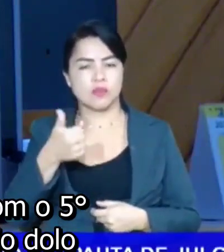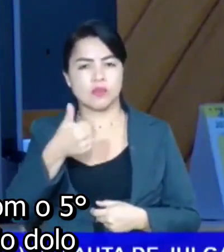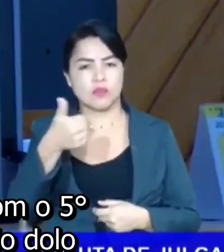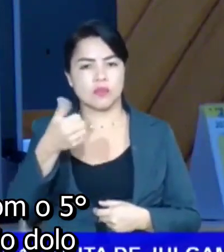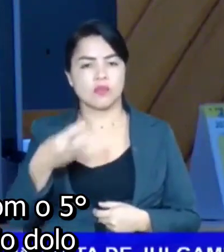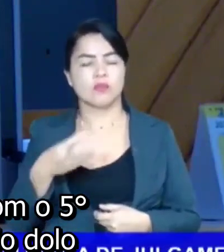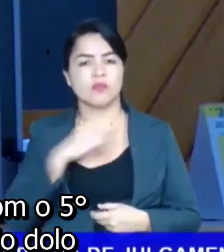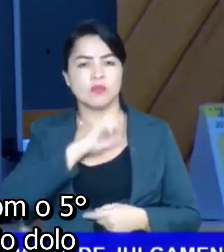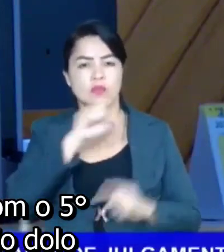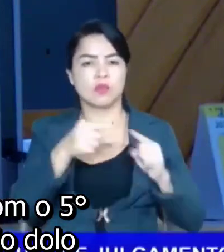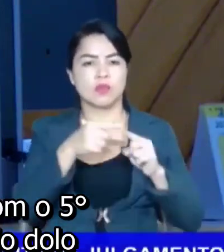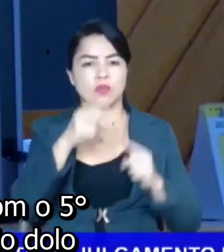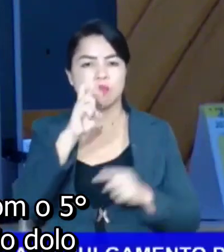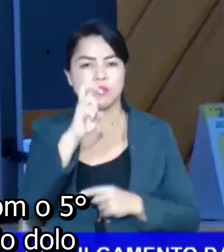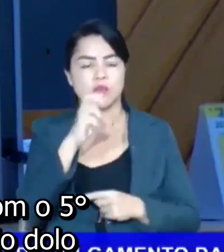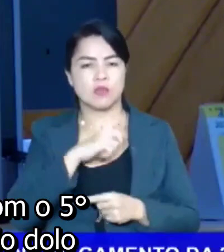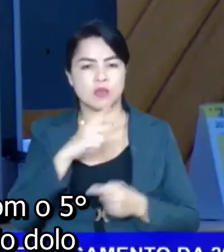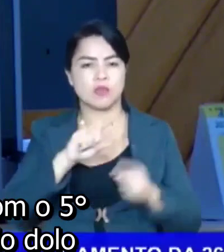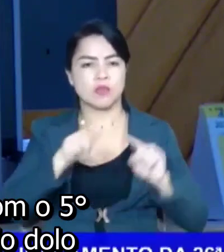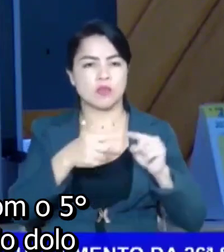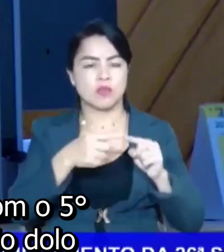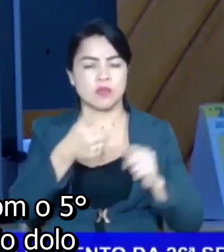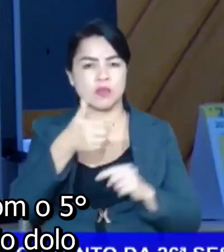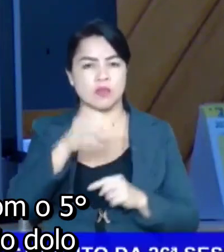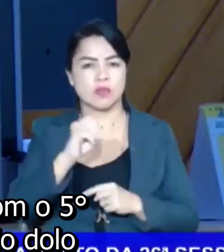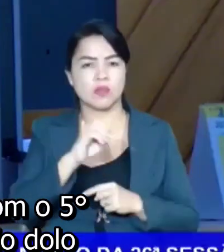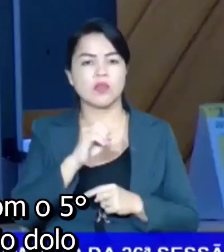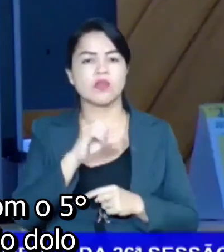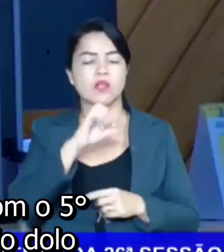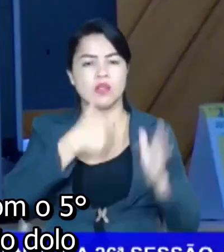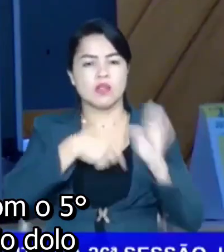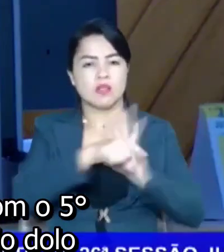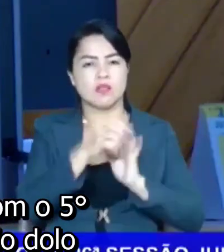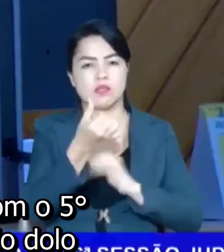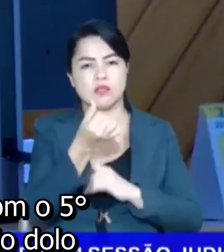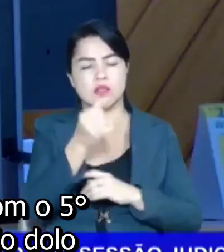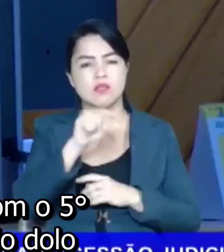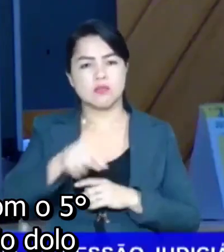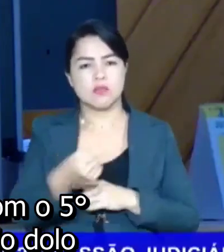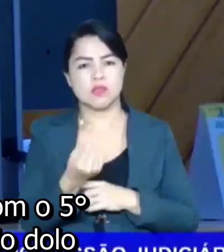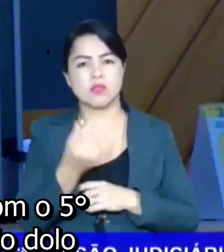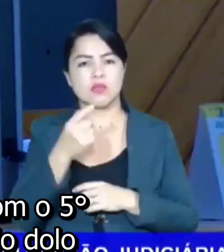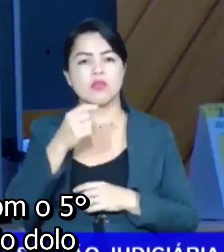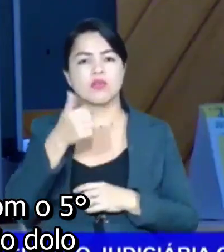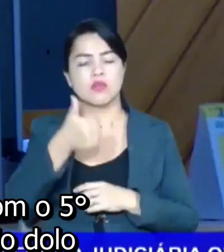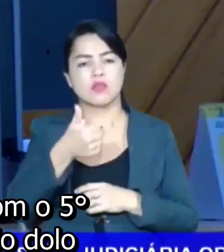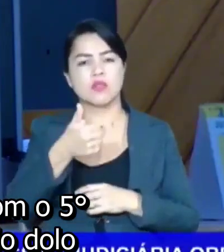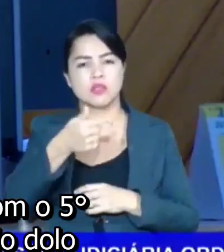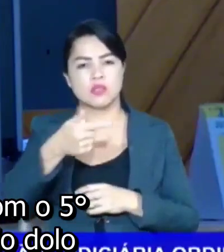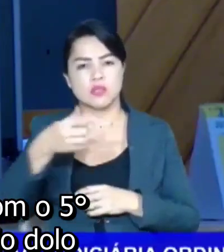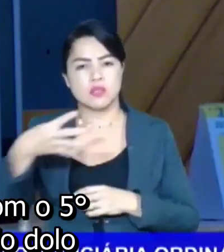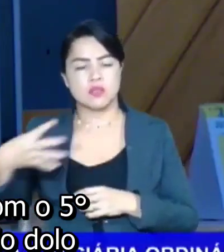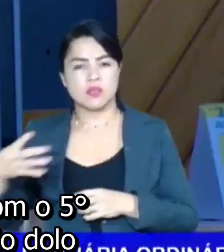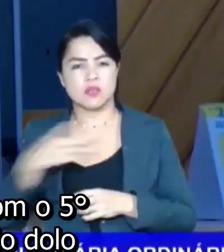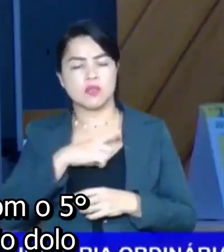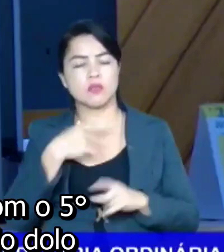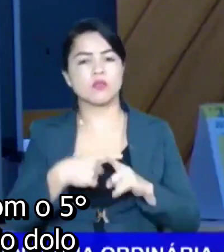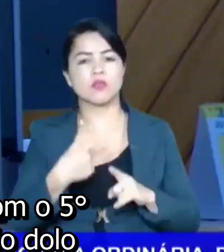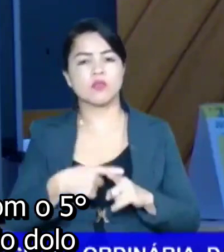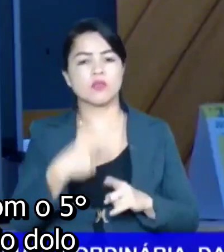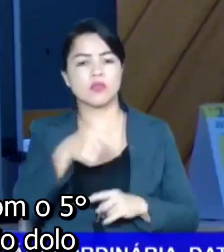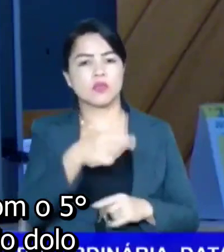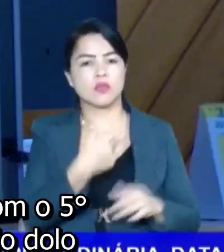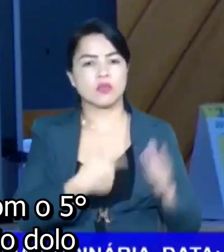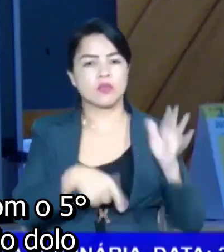combinado com o 5º e 10 da Lei 6.091 de 74. Por quê? A lei diz